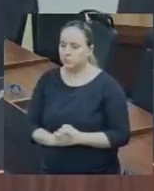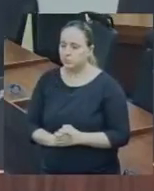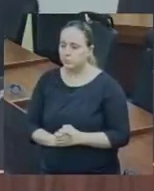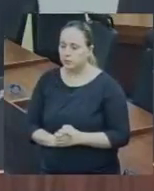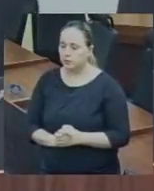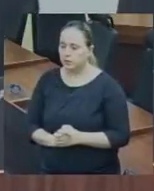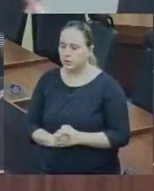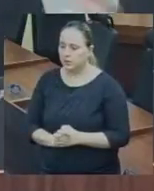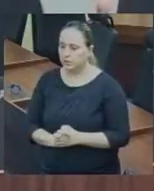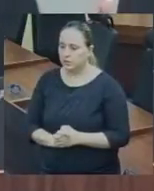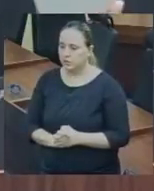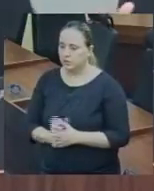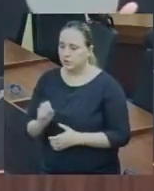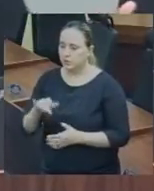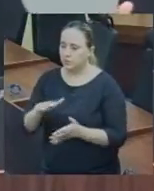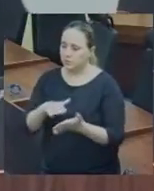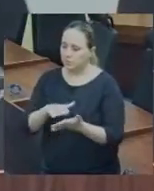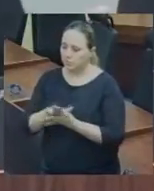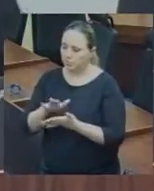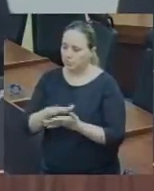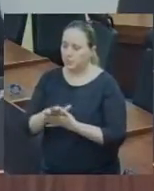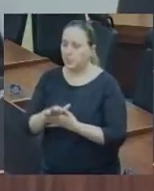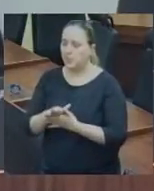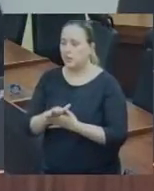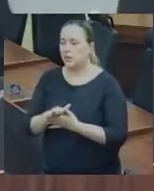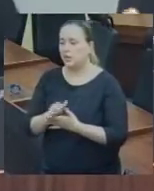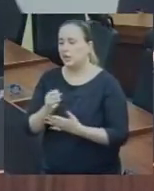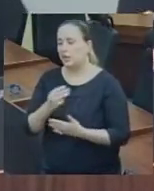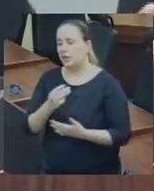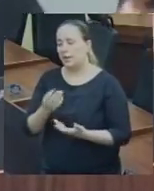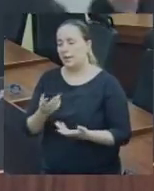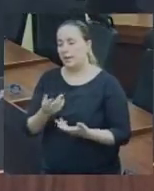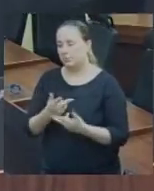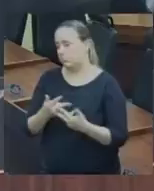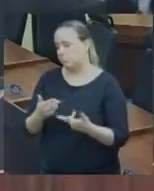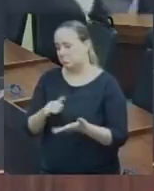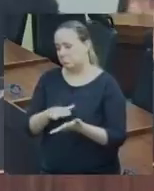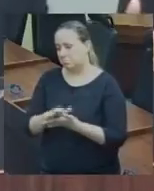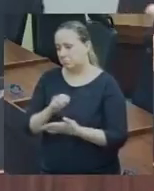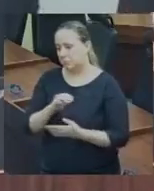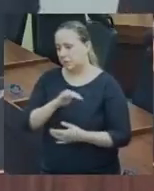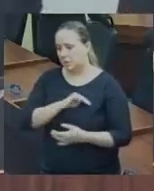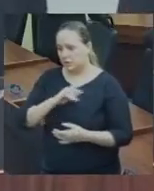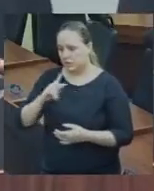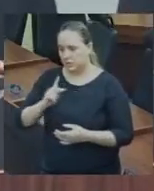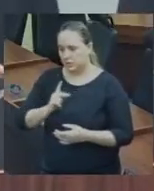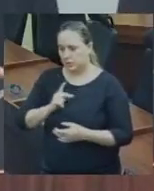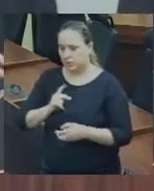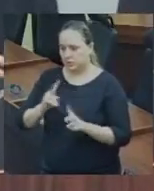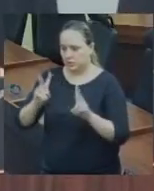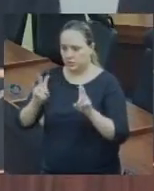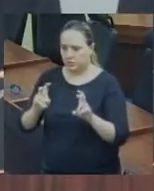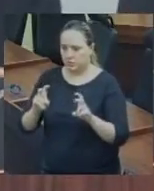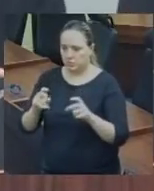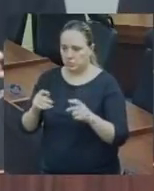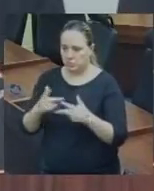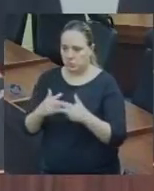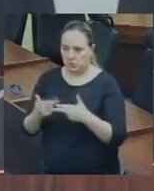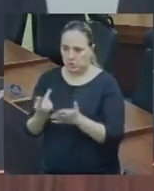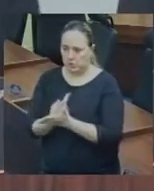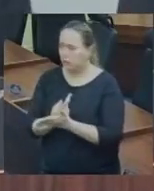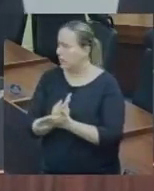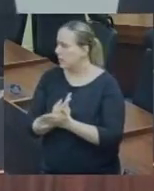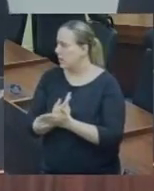publica um rio 15 não é uma entidade pública como instituição pública publica um release sobre um certo fato não